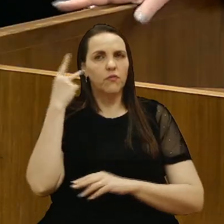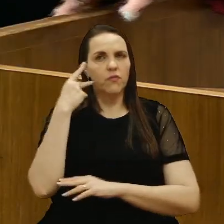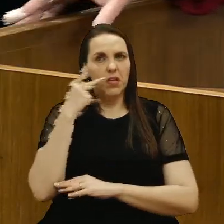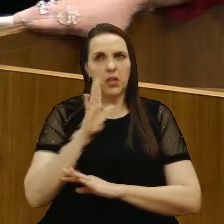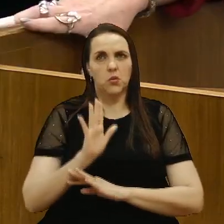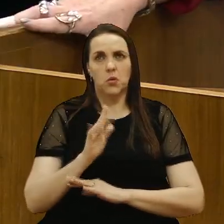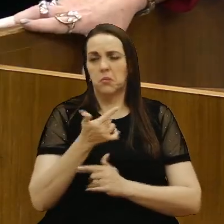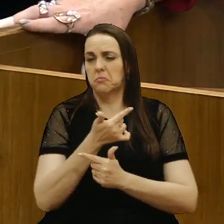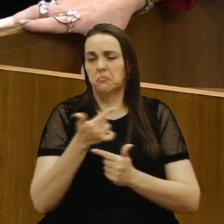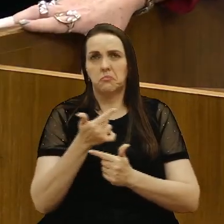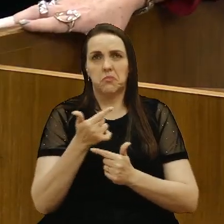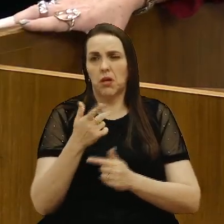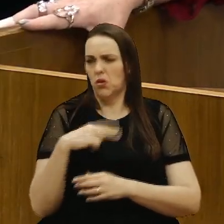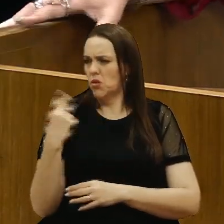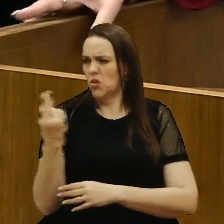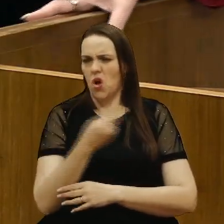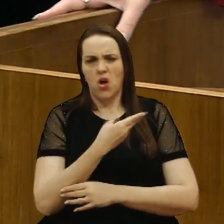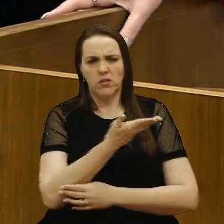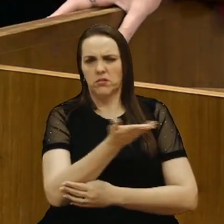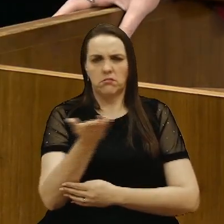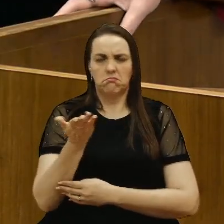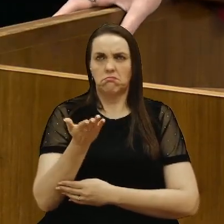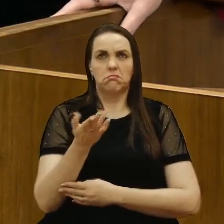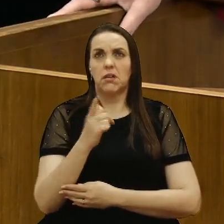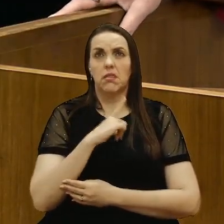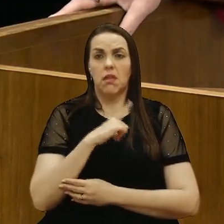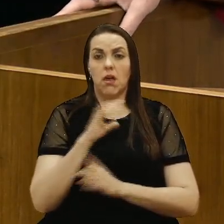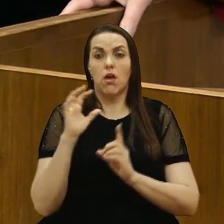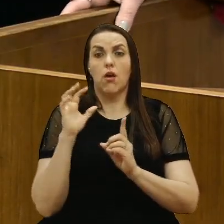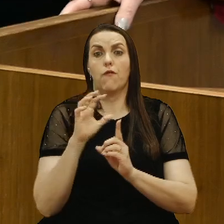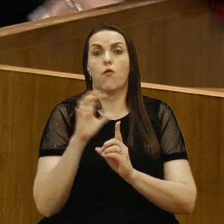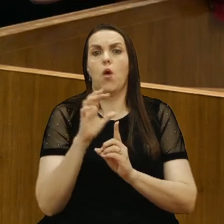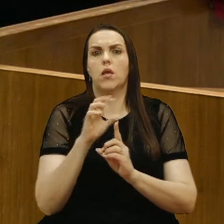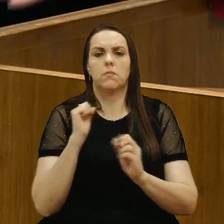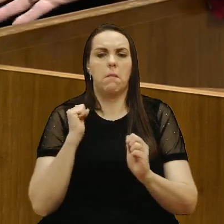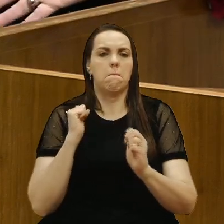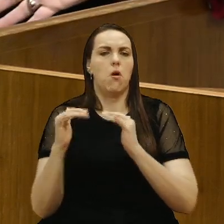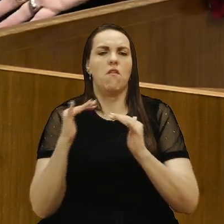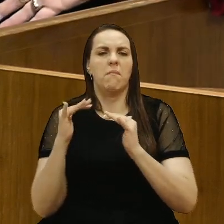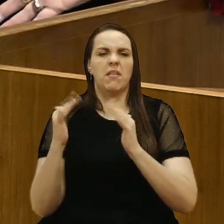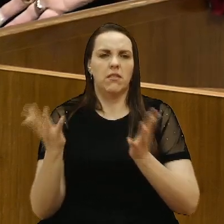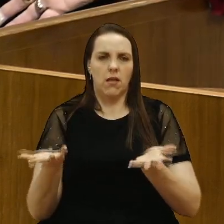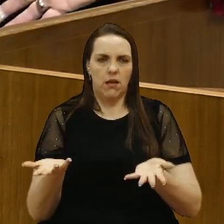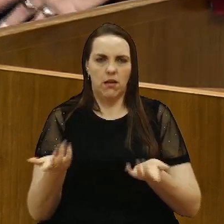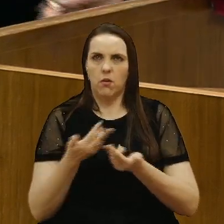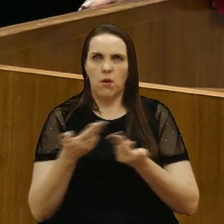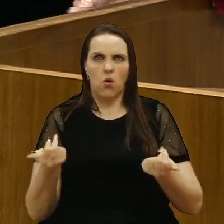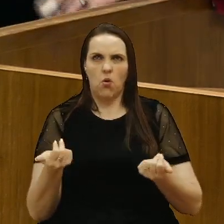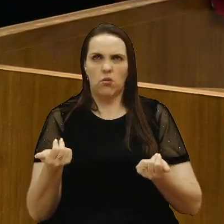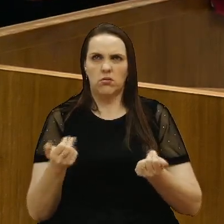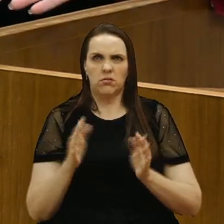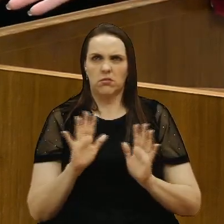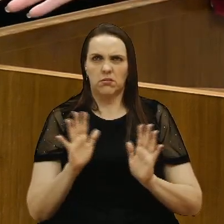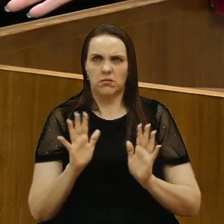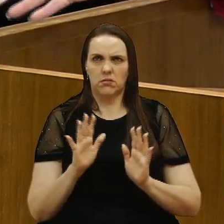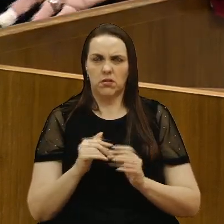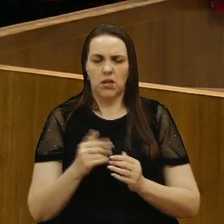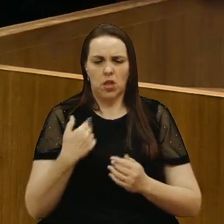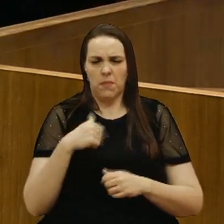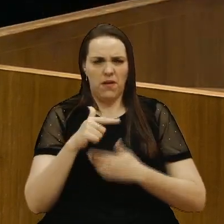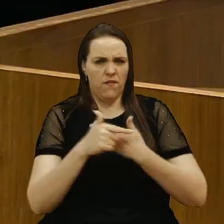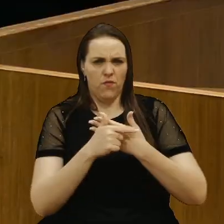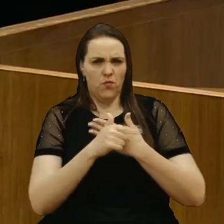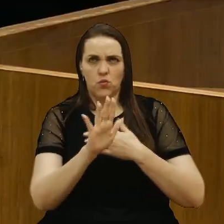tenho, nenhum de nós tem influência para mobilizar ou desmobilizar algum ato. Nem é nossa